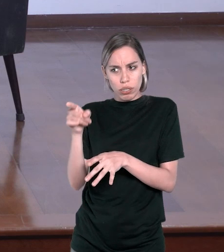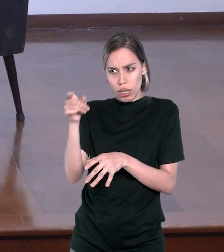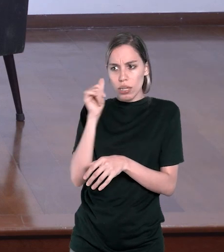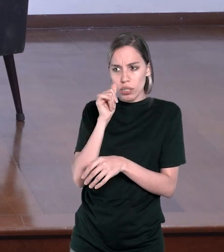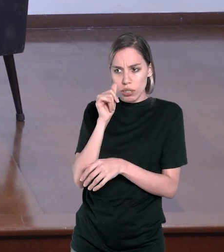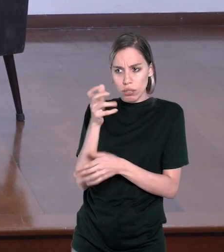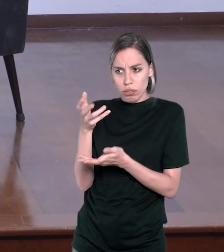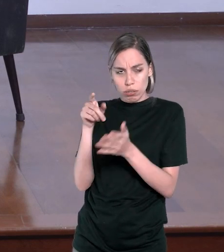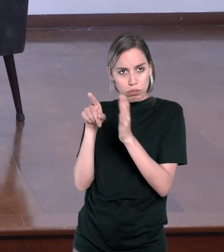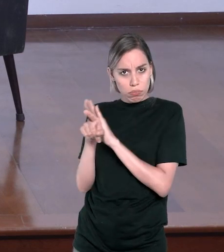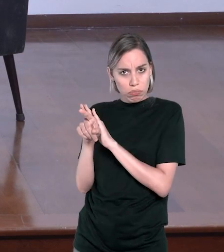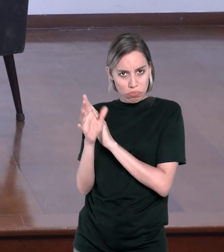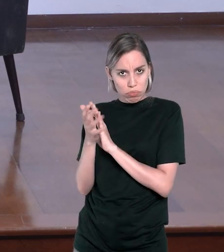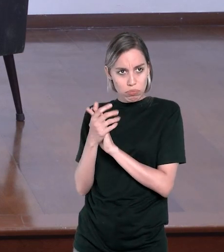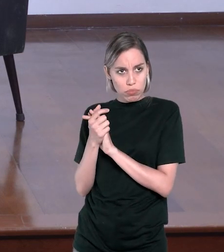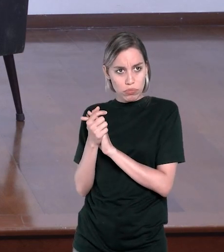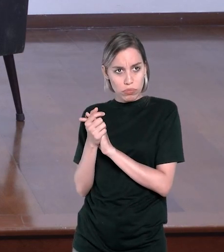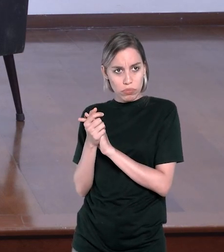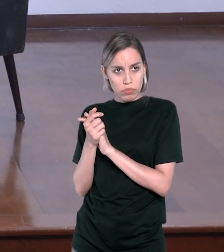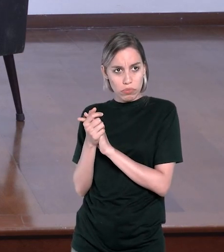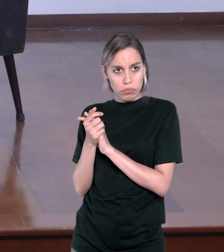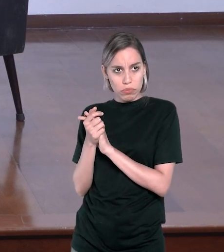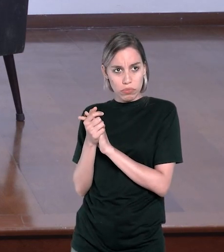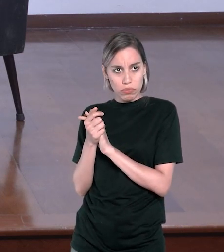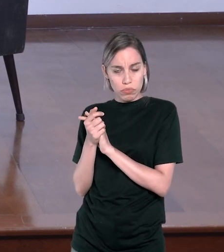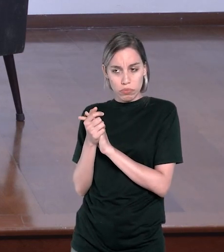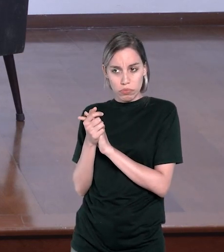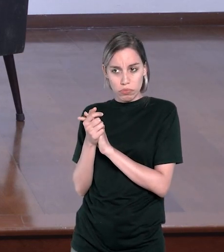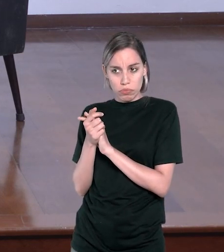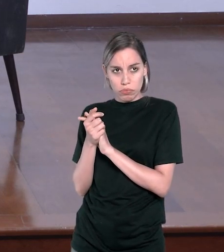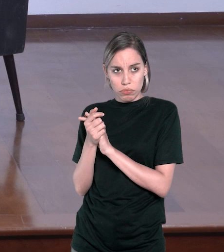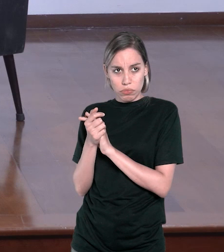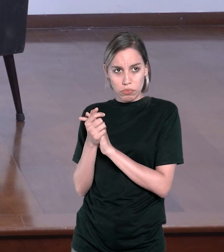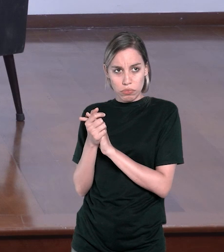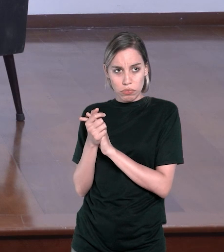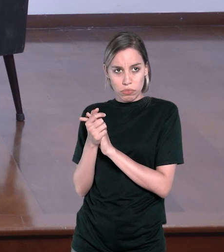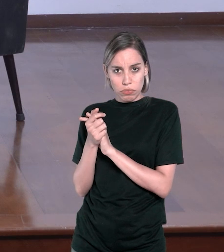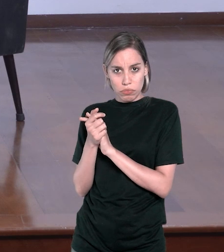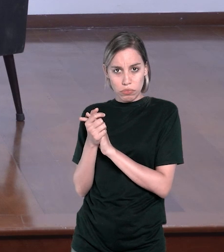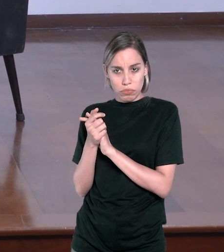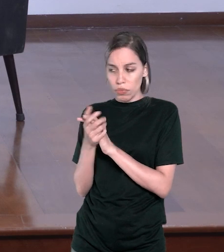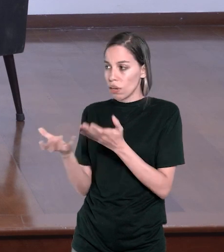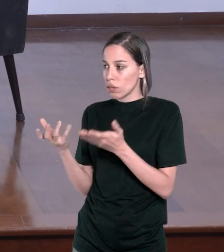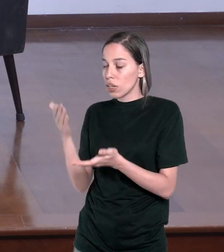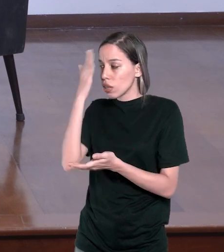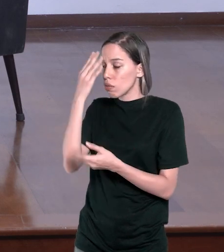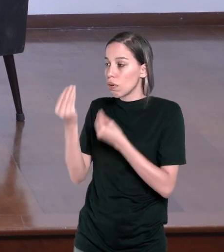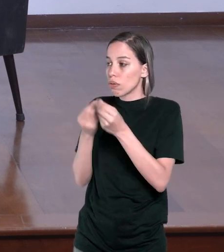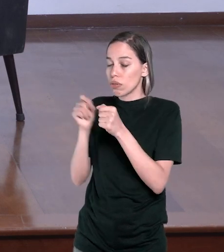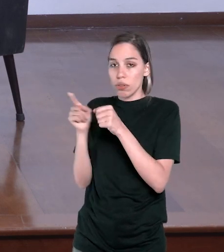microfone. Agora, quieta, livro, não caia. Aqui, eu queria saber como é que você faz